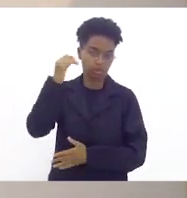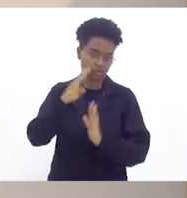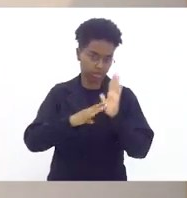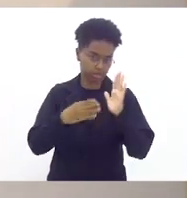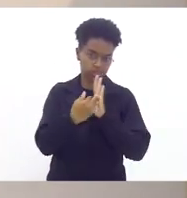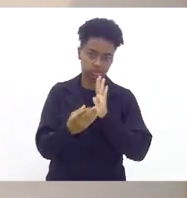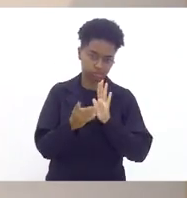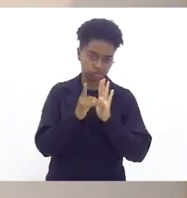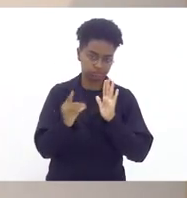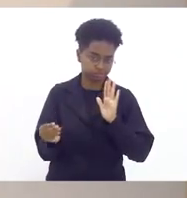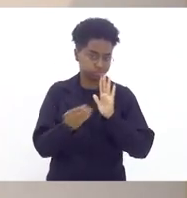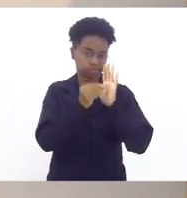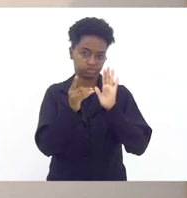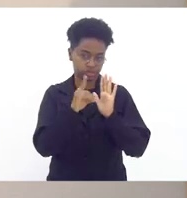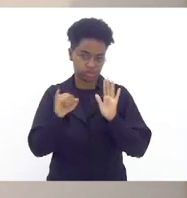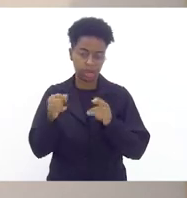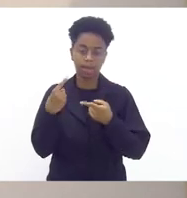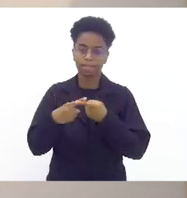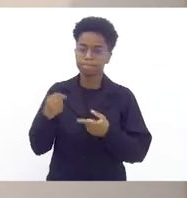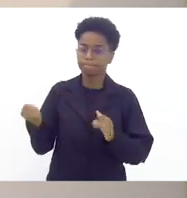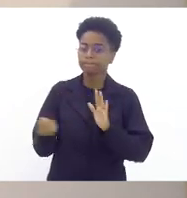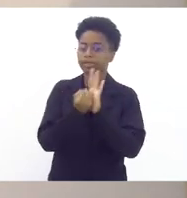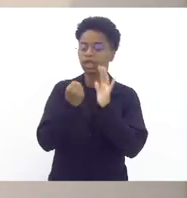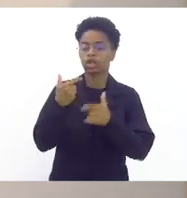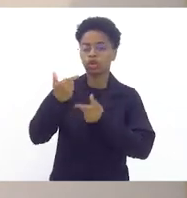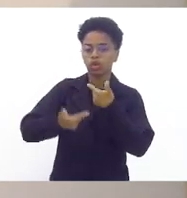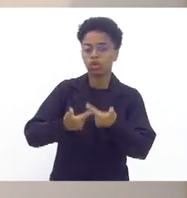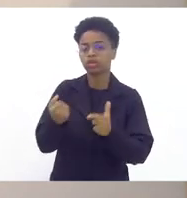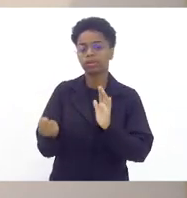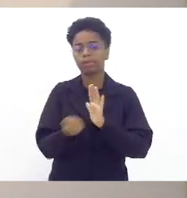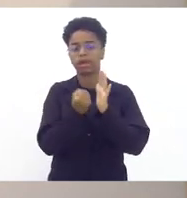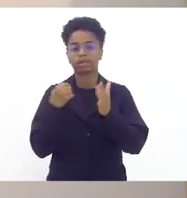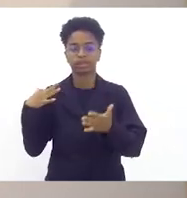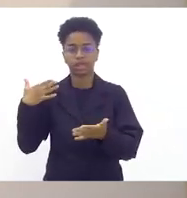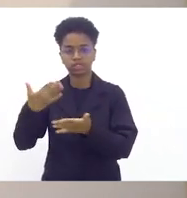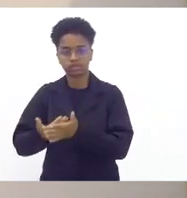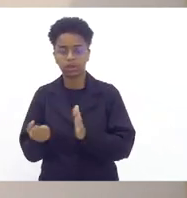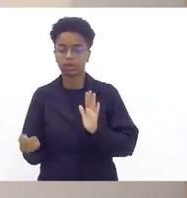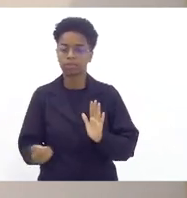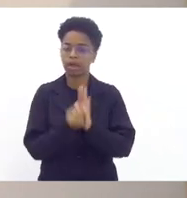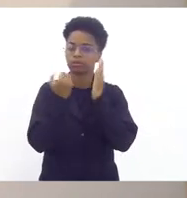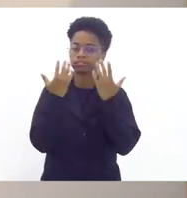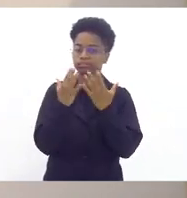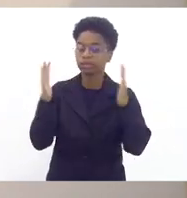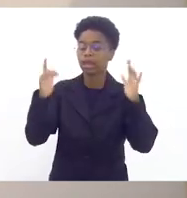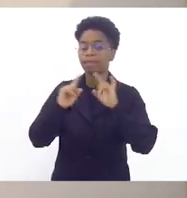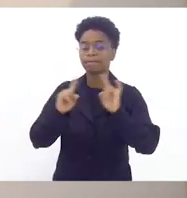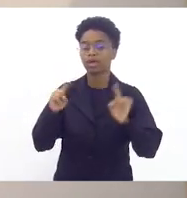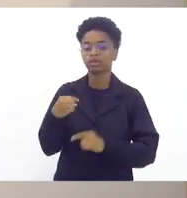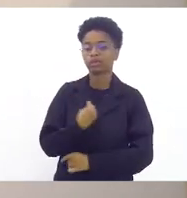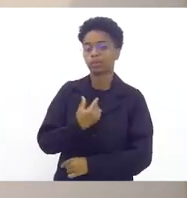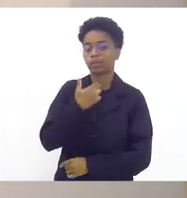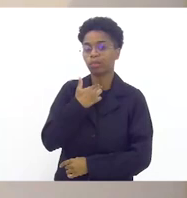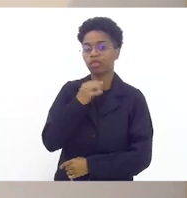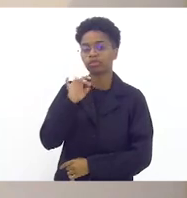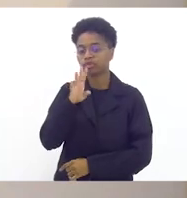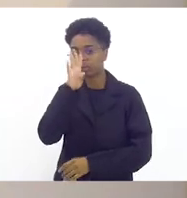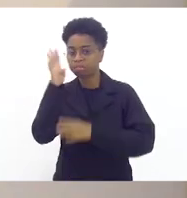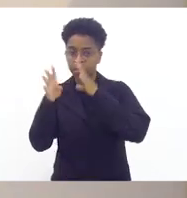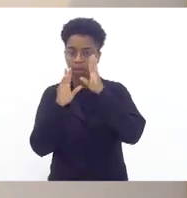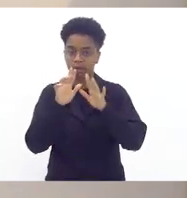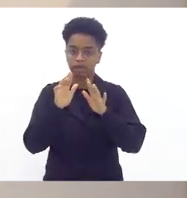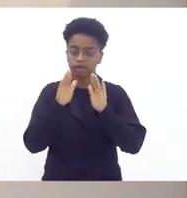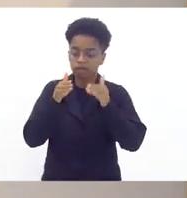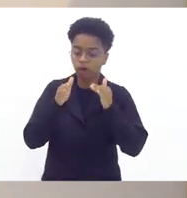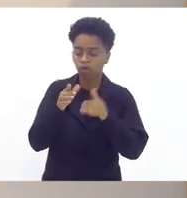as datas são muito importantes, porque marcam lutas, marcam trajetórias, marcam comemorações, mas a gente não pode ficar só pelas datas, pelas datas.